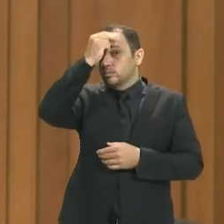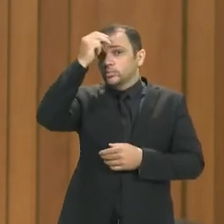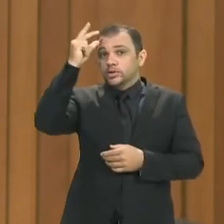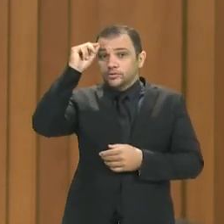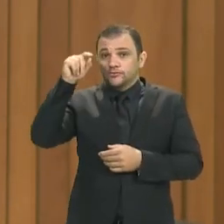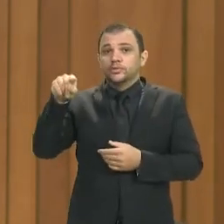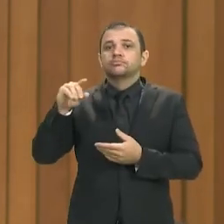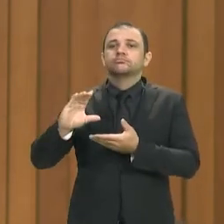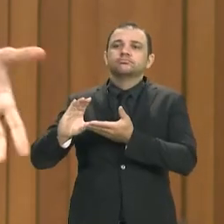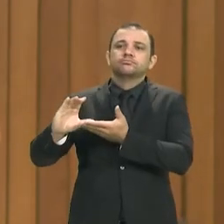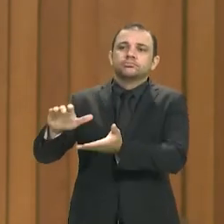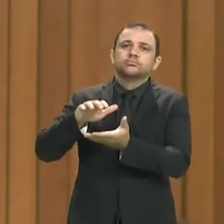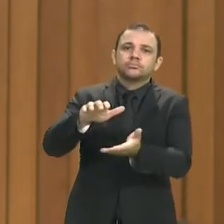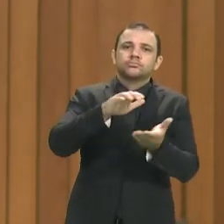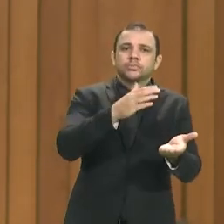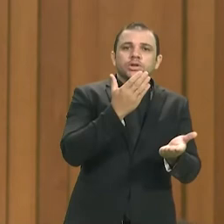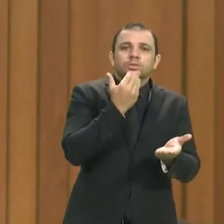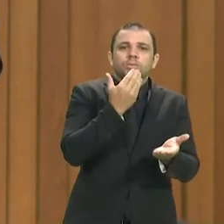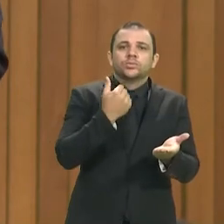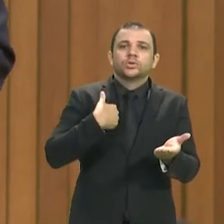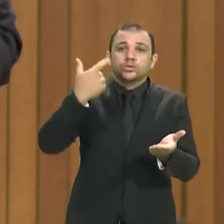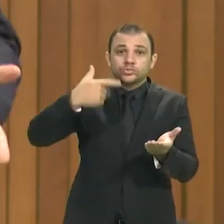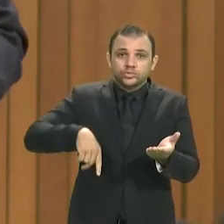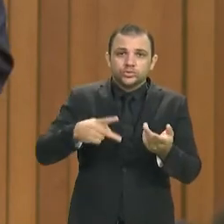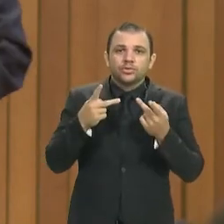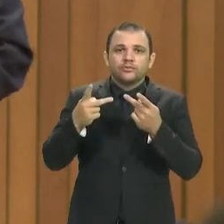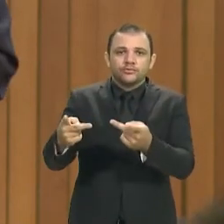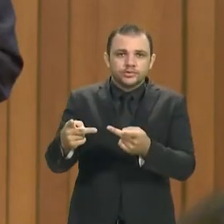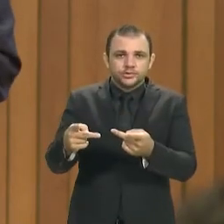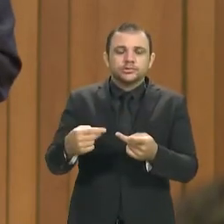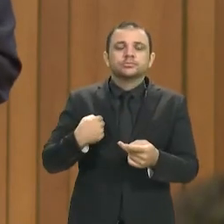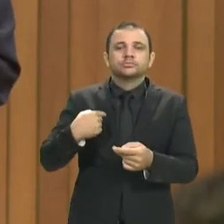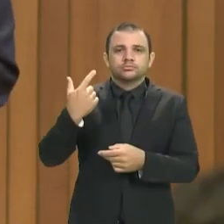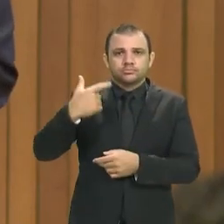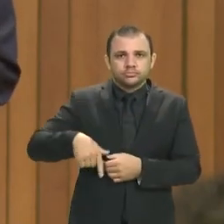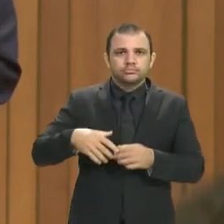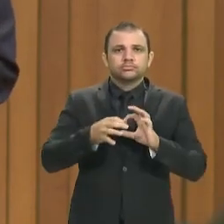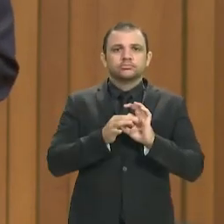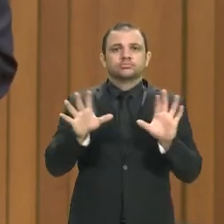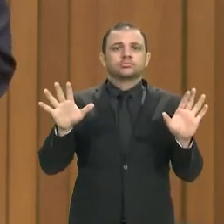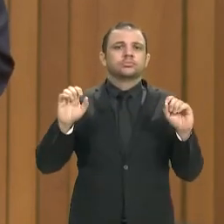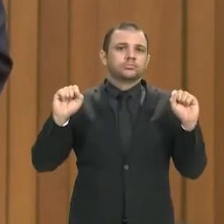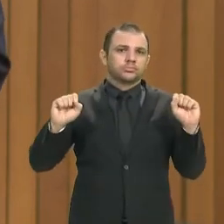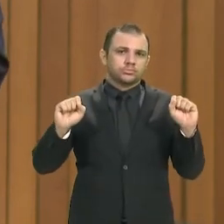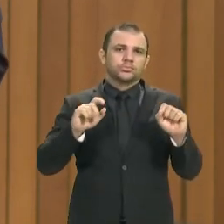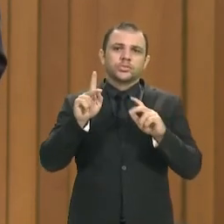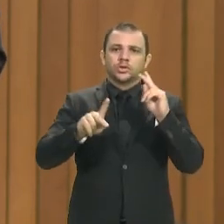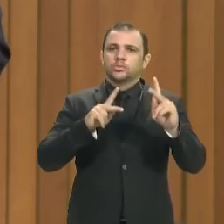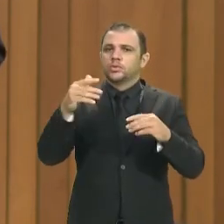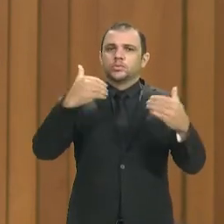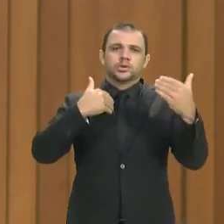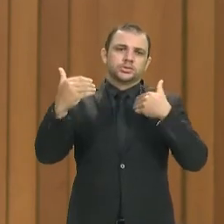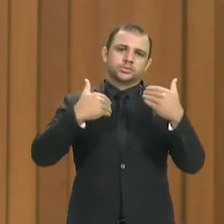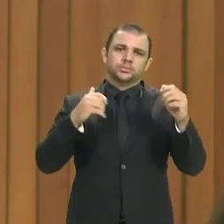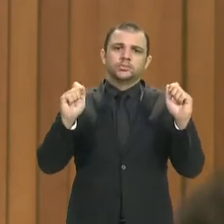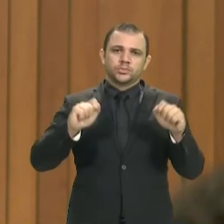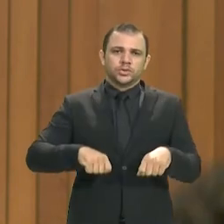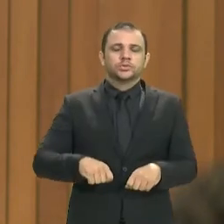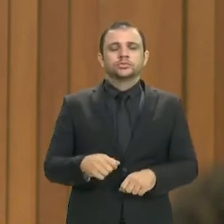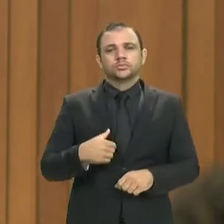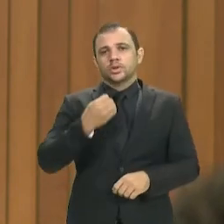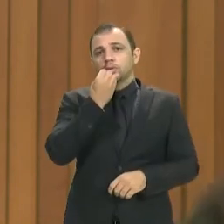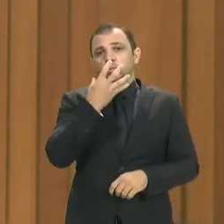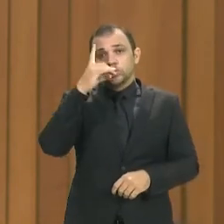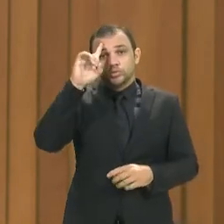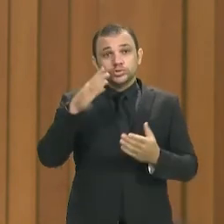e eu vou entrar mais uma vez em contato com ele e mais uma vez nos colocando à disposição da população daquele município. Bom dia a todos,